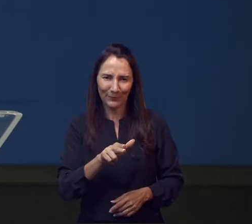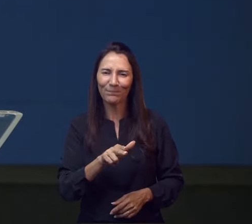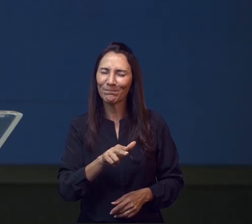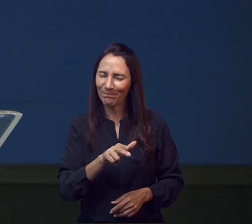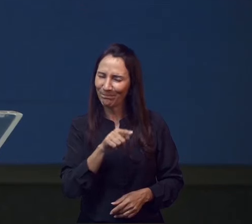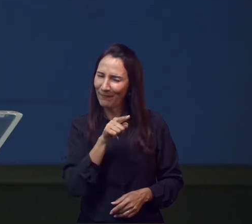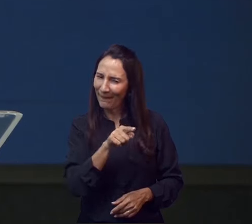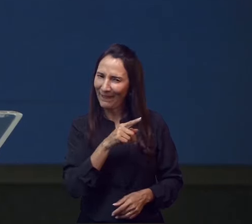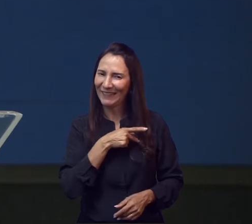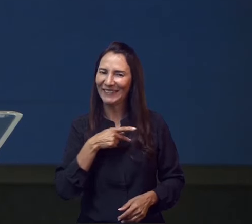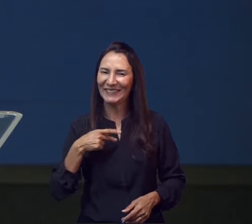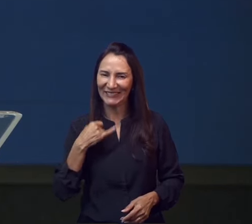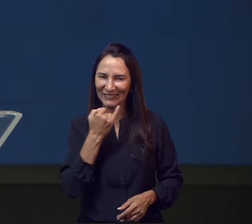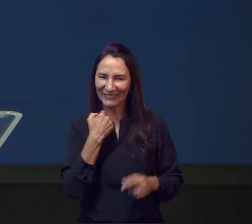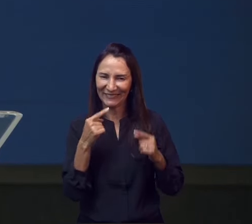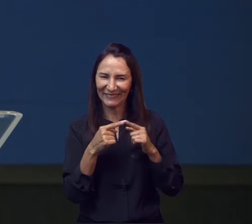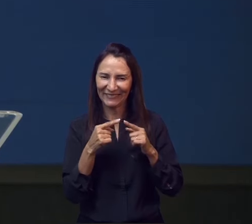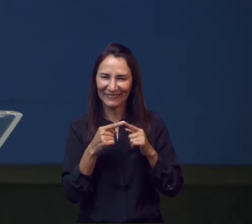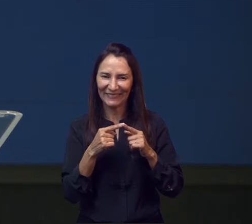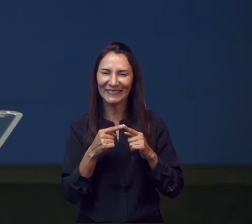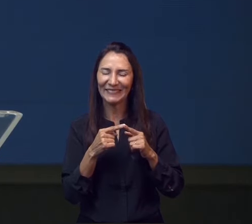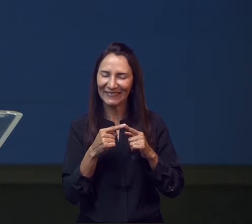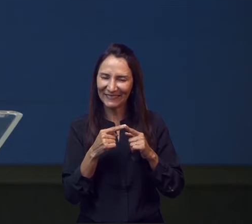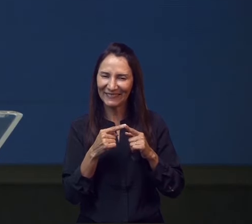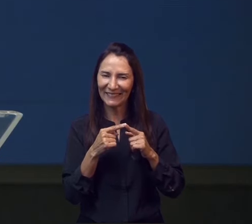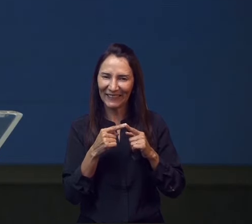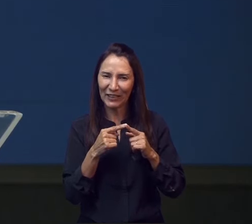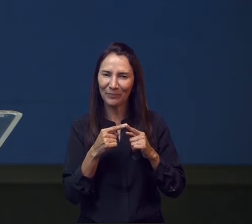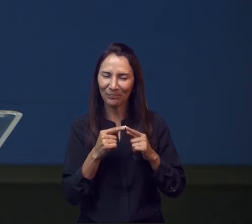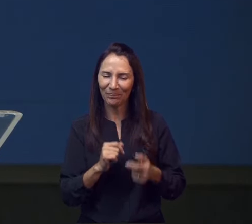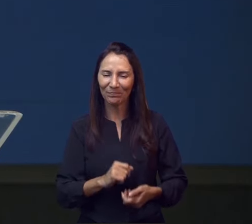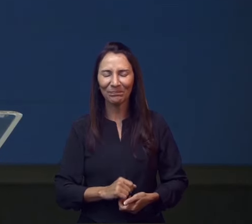chegado que um irmão muitas